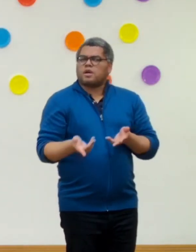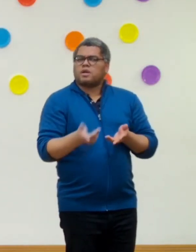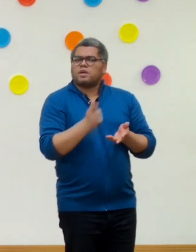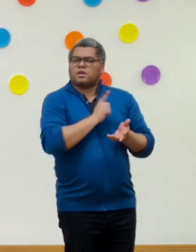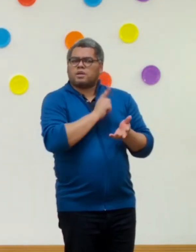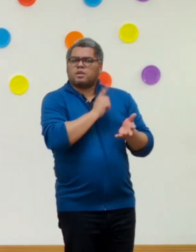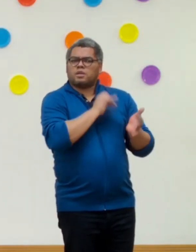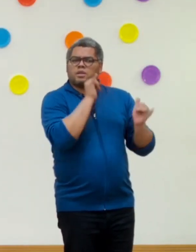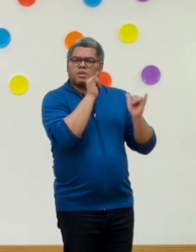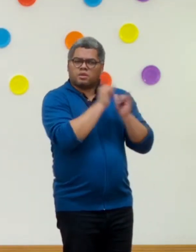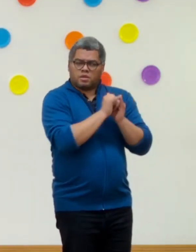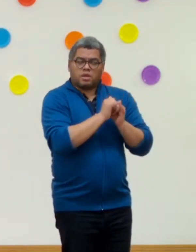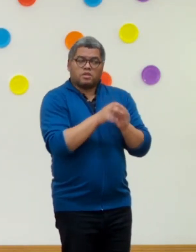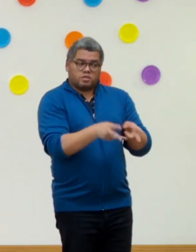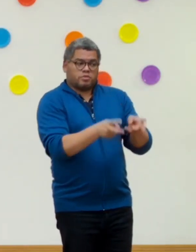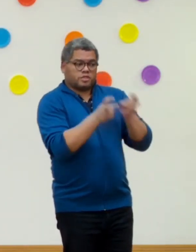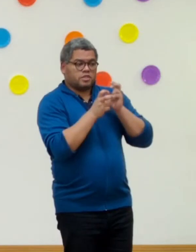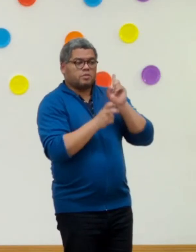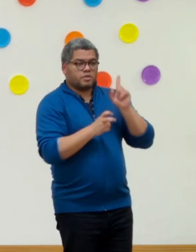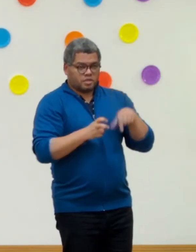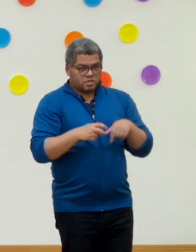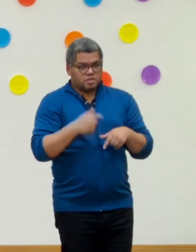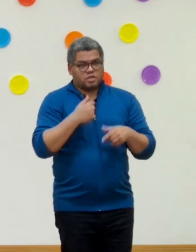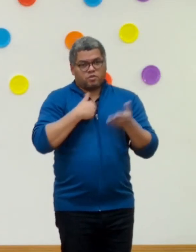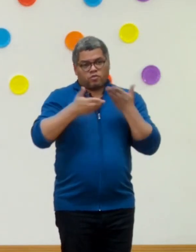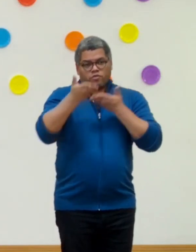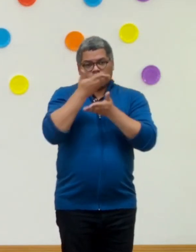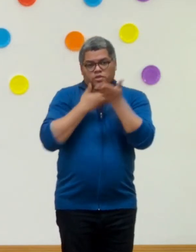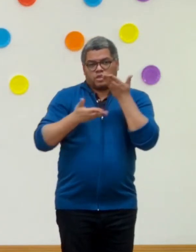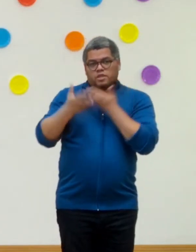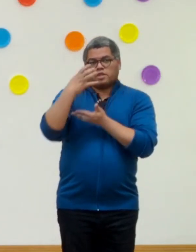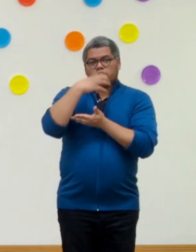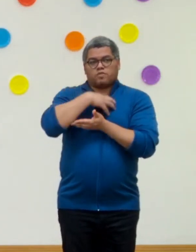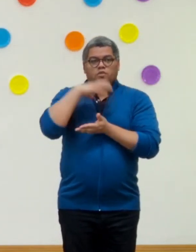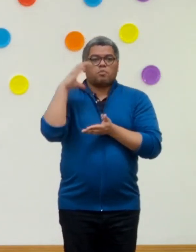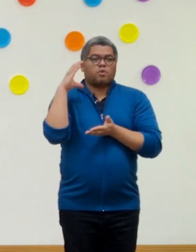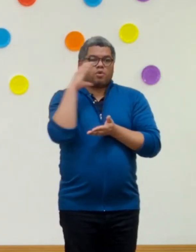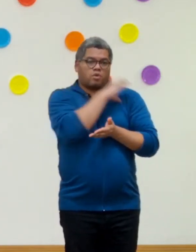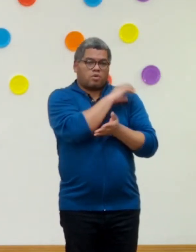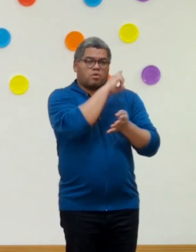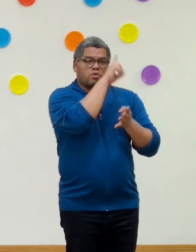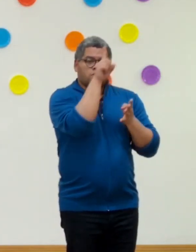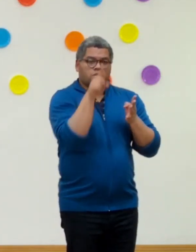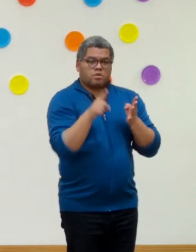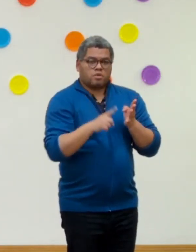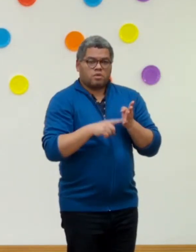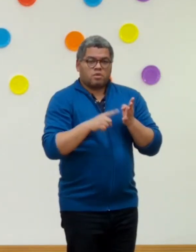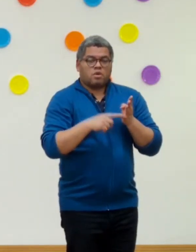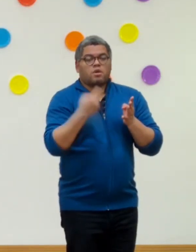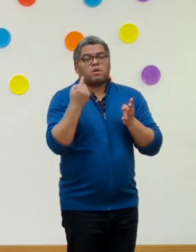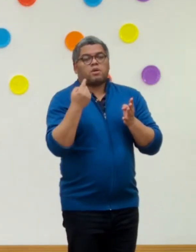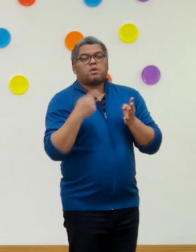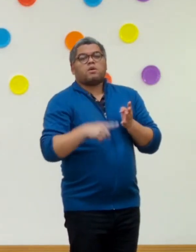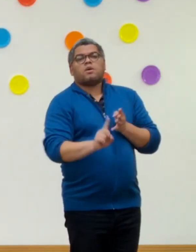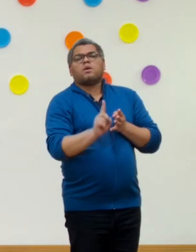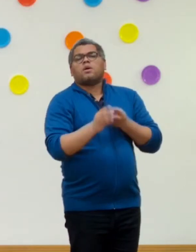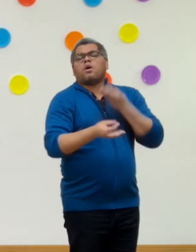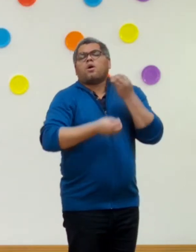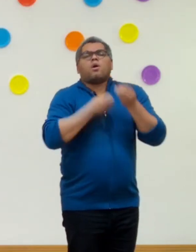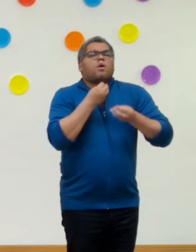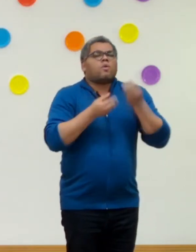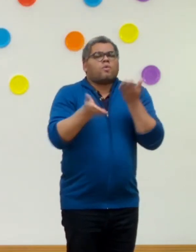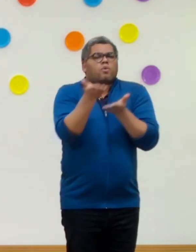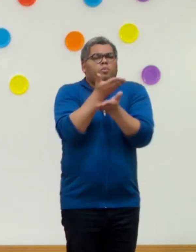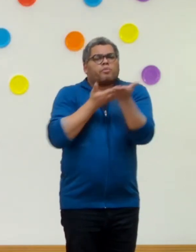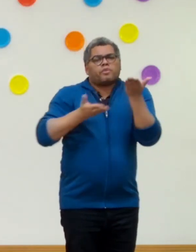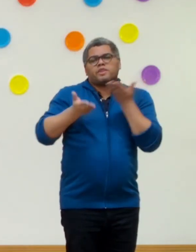perdão? E nós vamos ver que há perdão. Vou tratar rapidamente disso. E o último ponto é uma aplicação. Como a gente vai proceder, como é